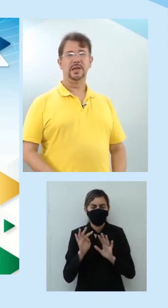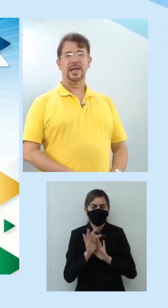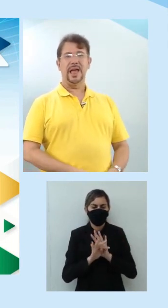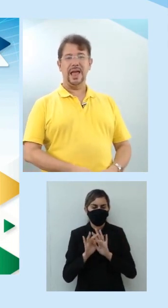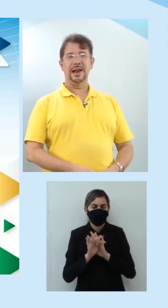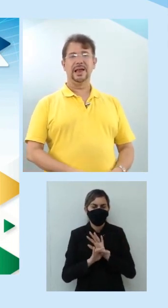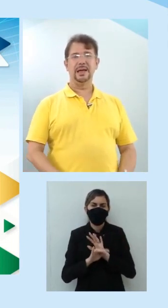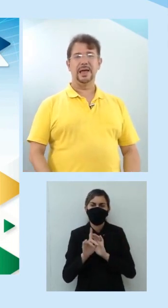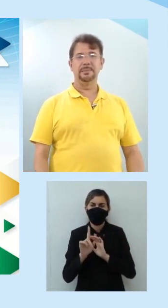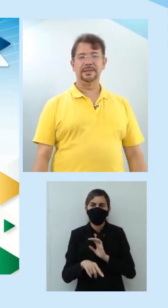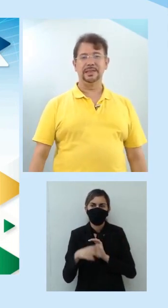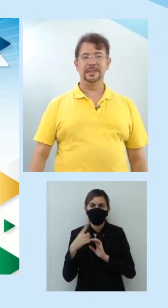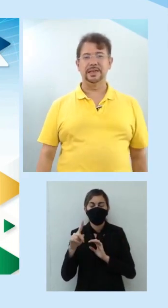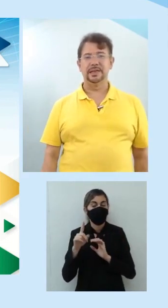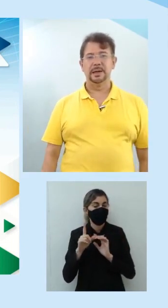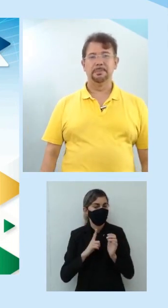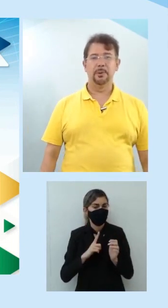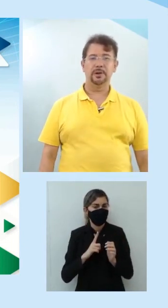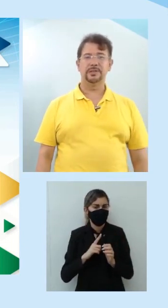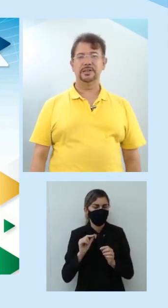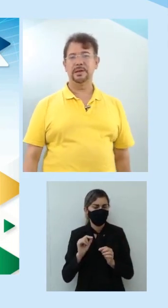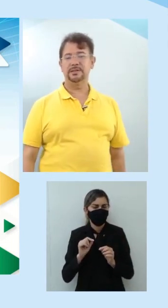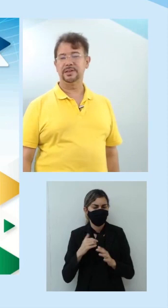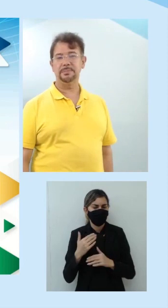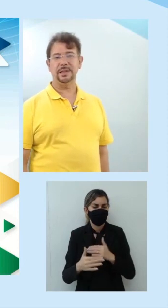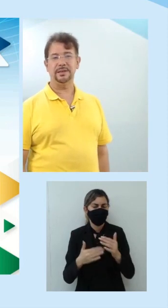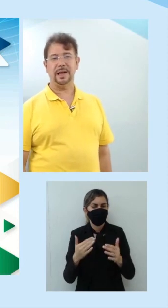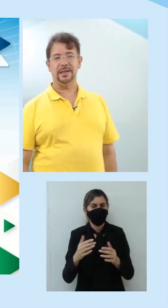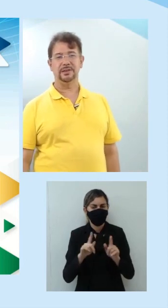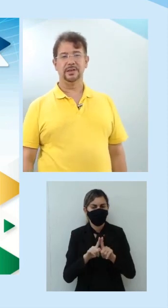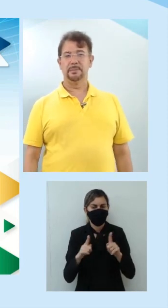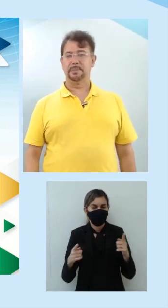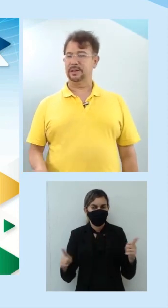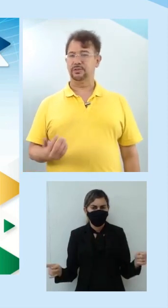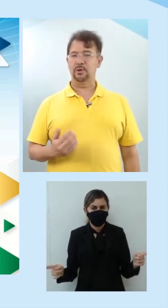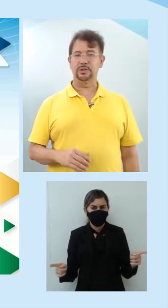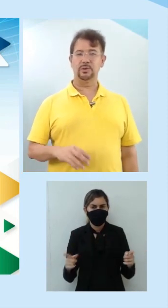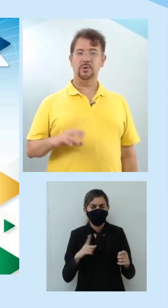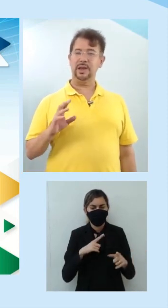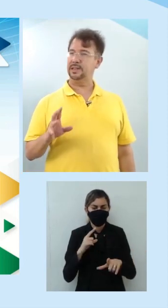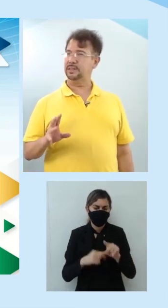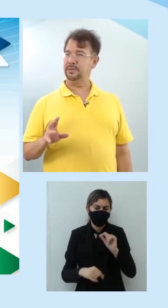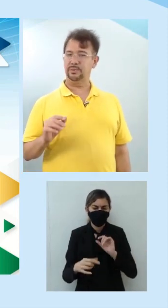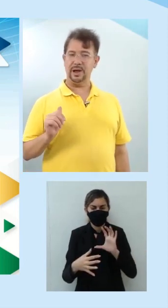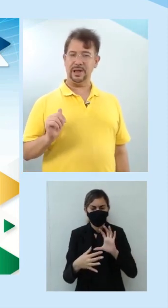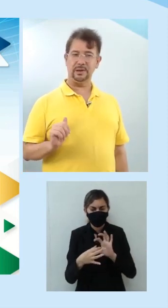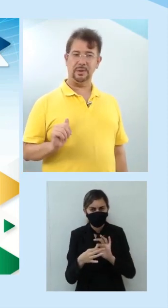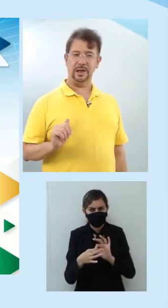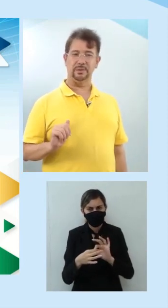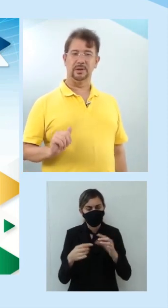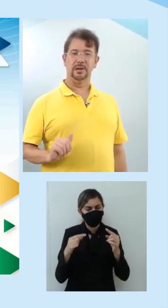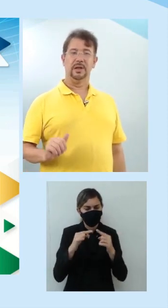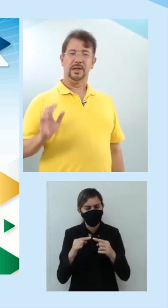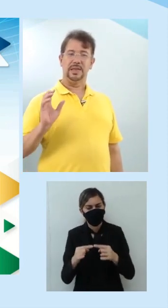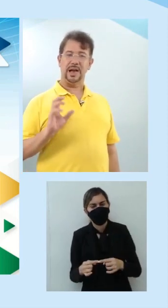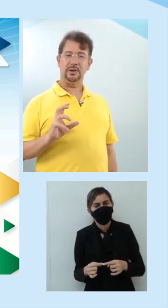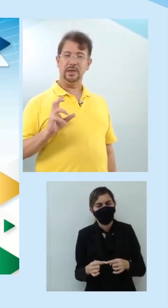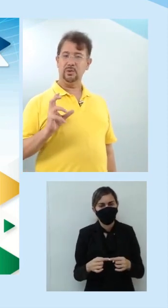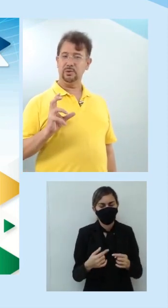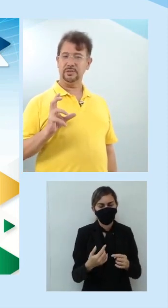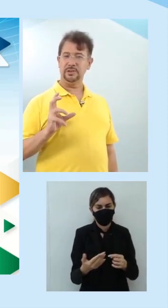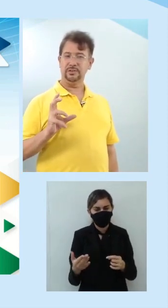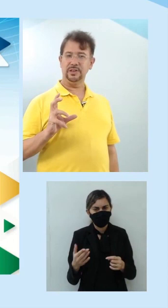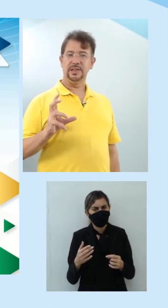texto. Ela é mantida por procedimentos gramaticais, pela escolha do conectivo adequado,